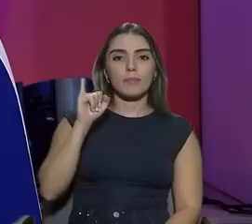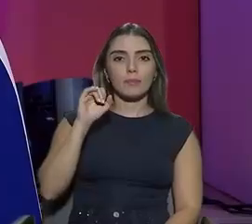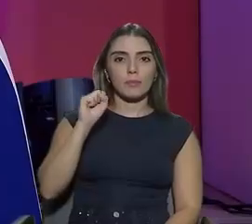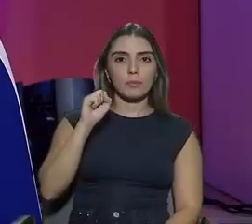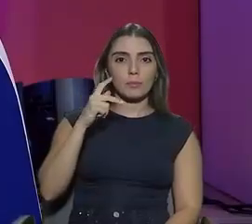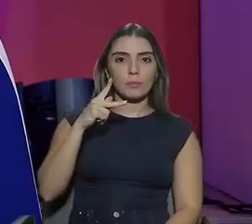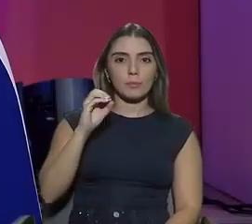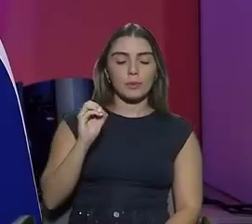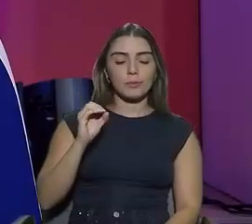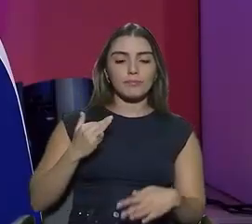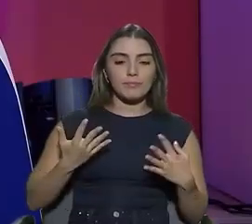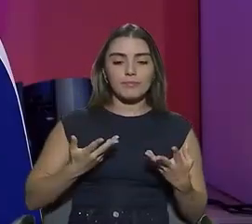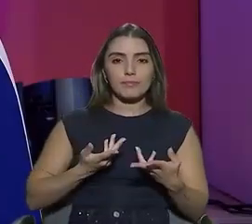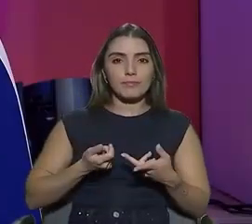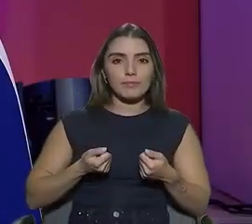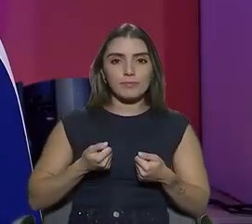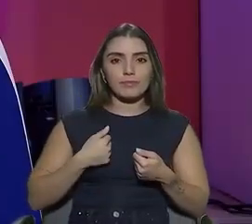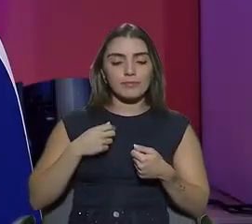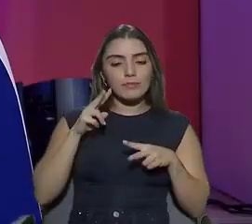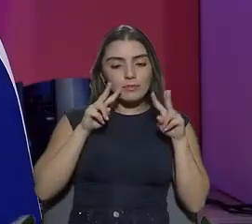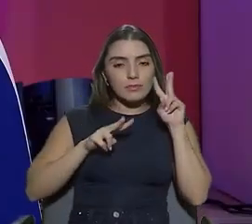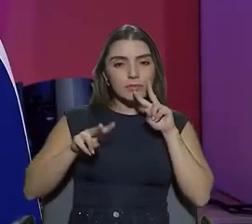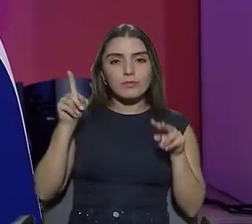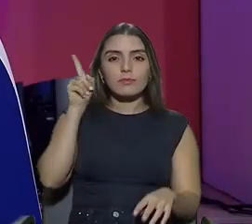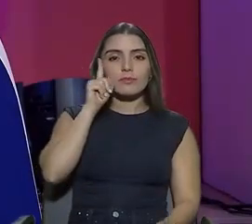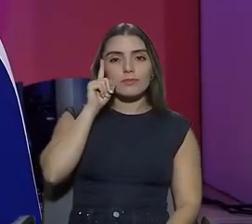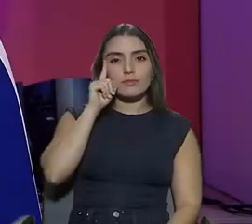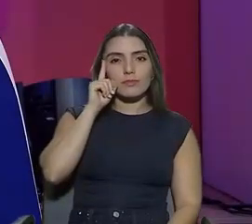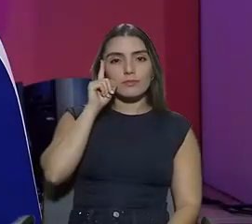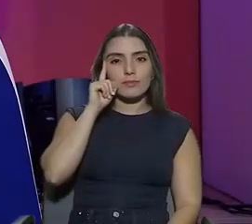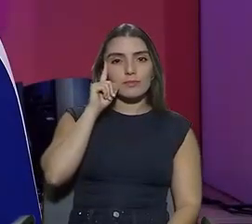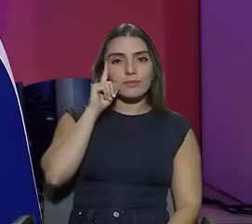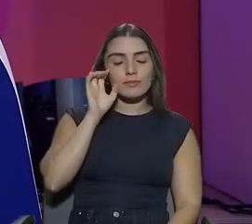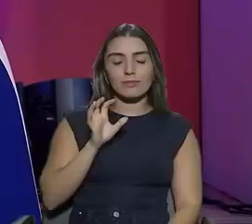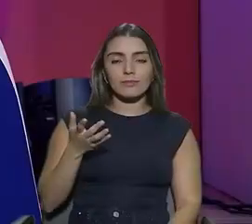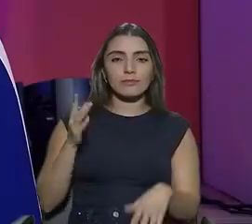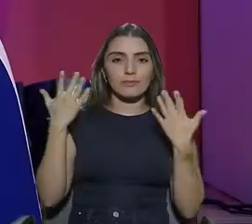eu observo todos os dias. Acho que é isso.